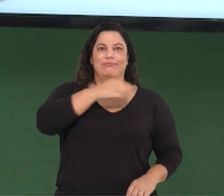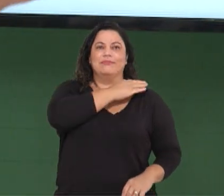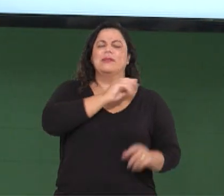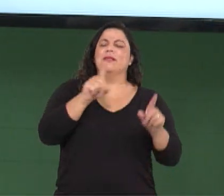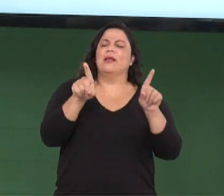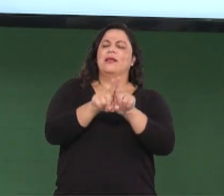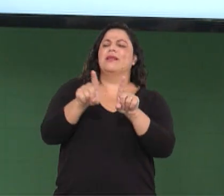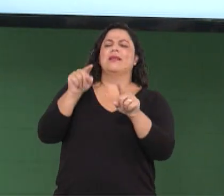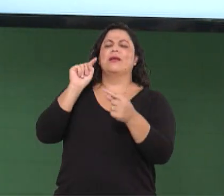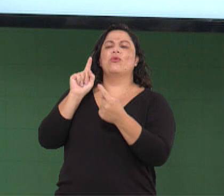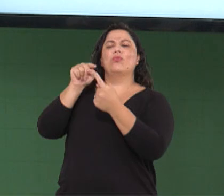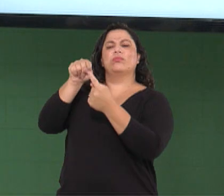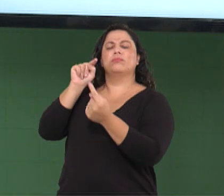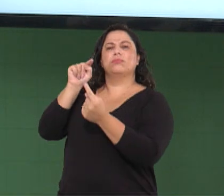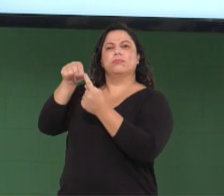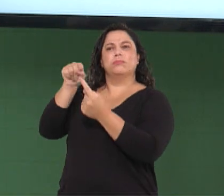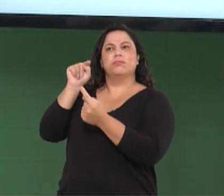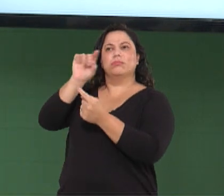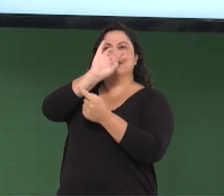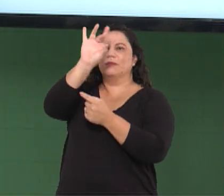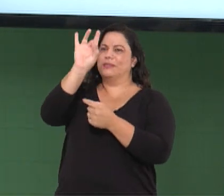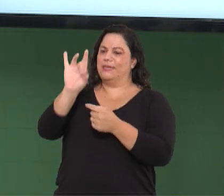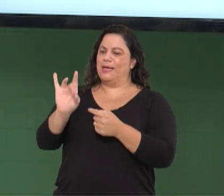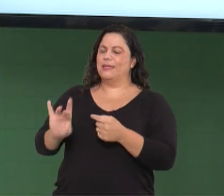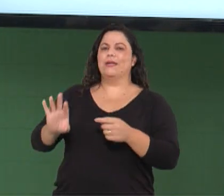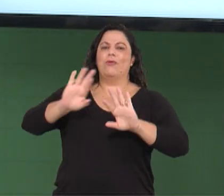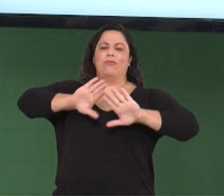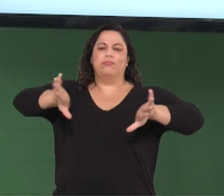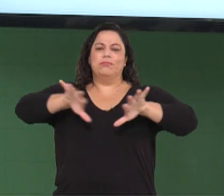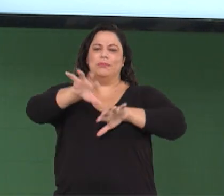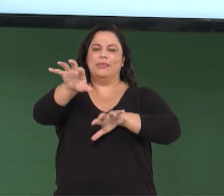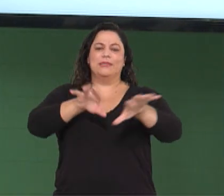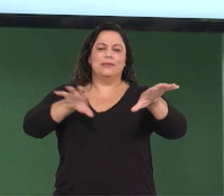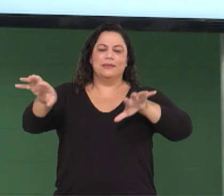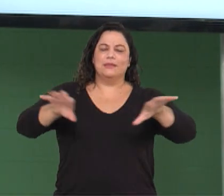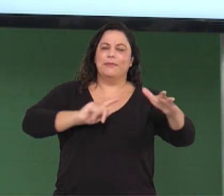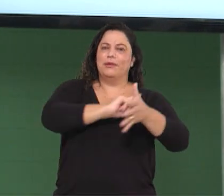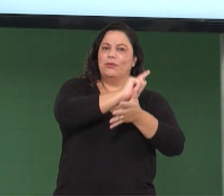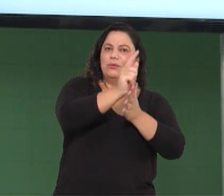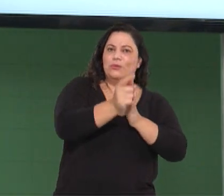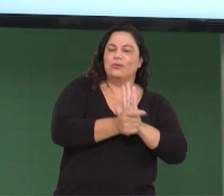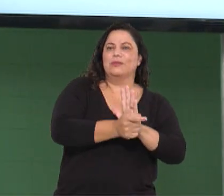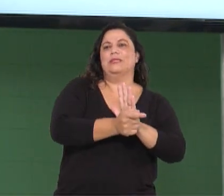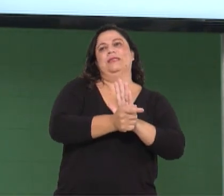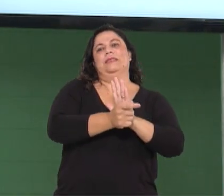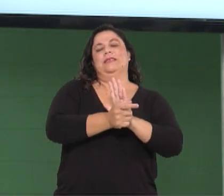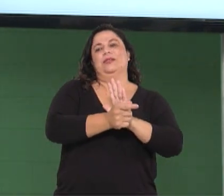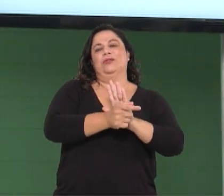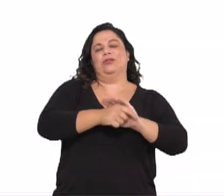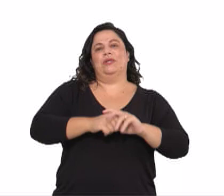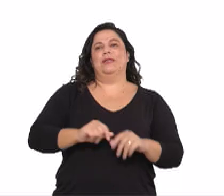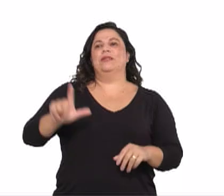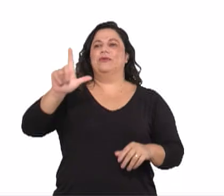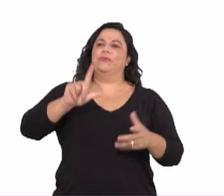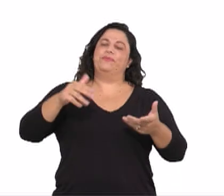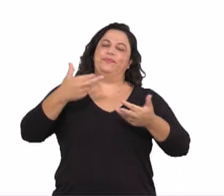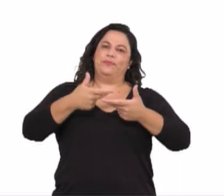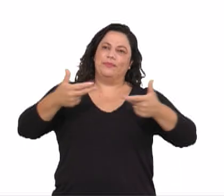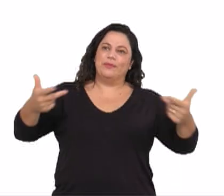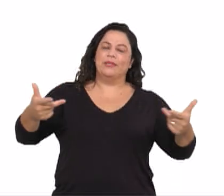os nomes dos gêneros literários, ele separou esses gêneros literários. E a nossa resposta é o